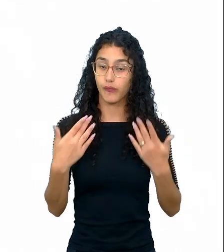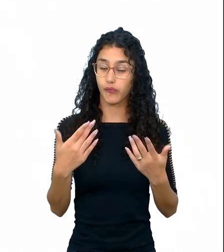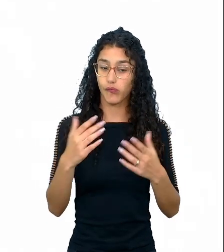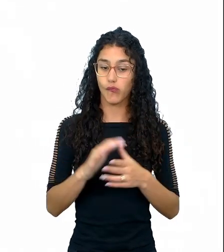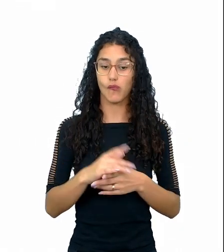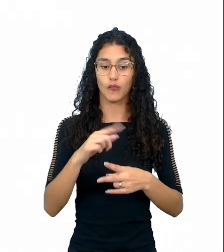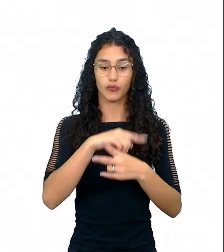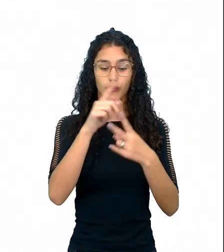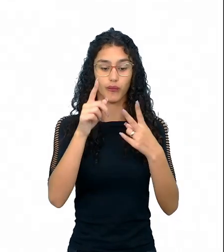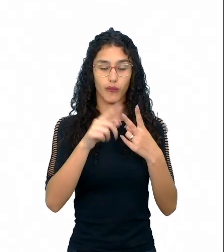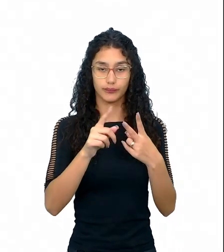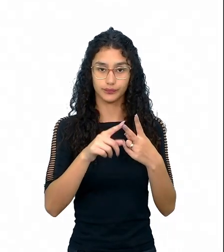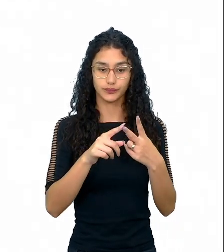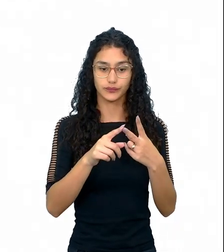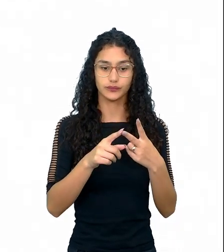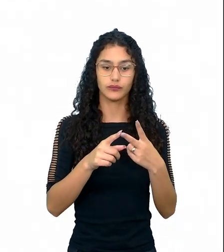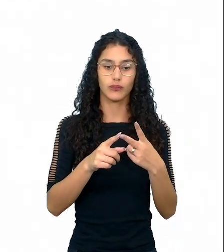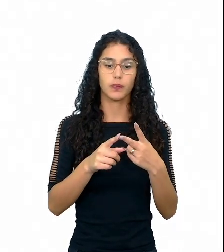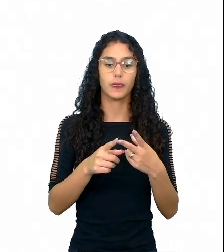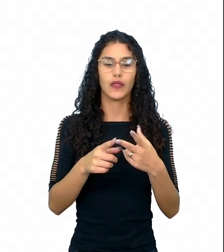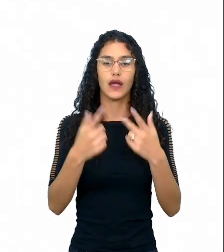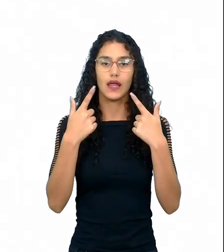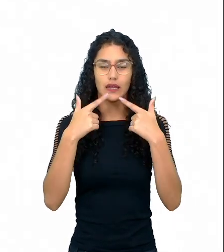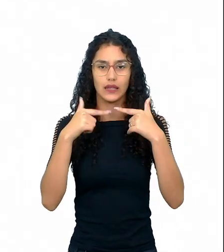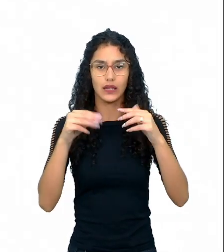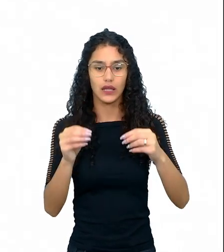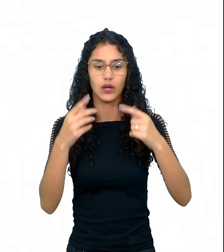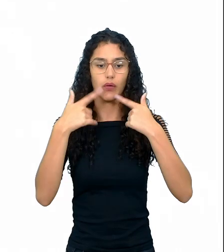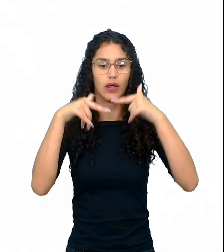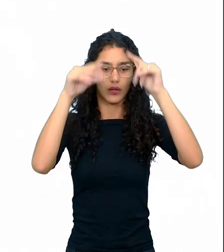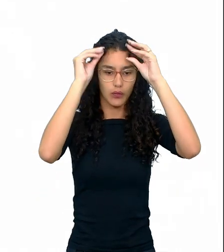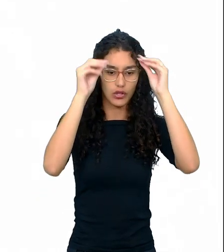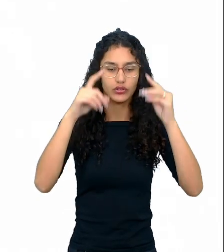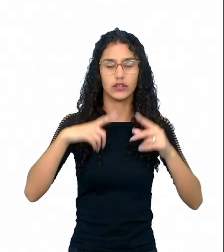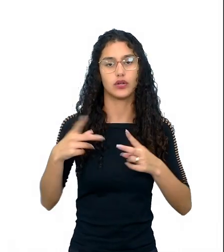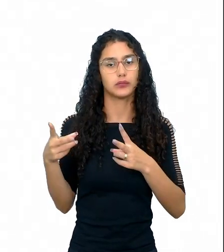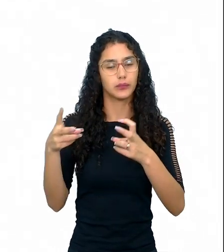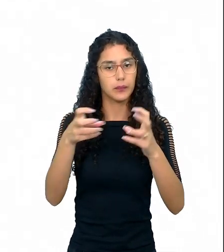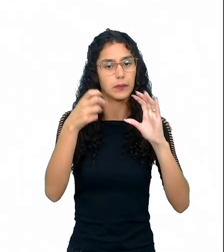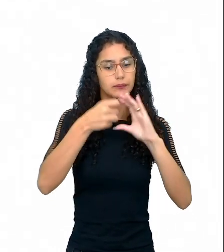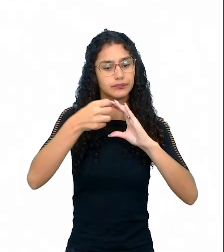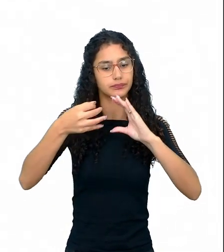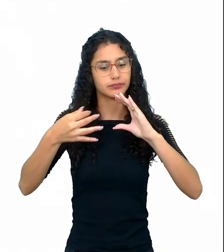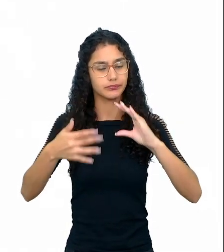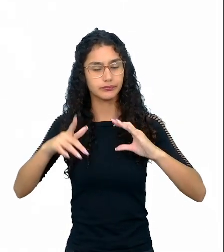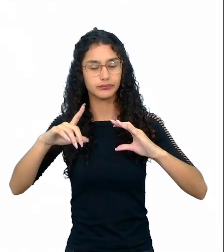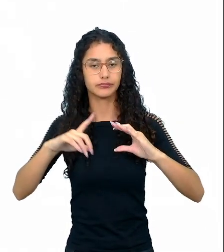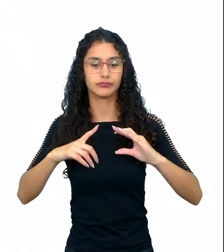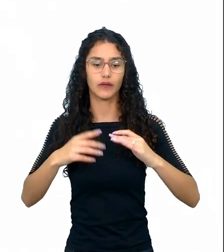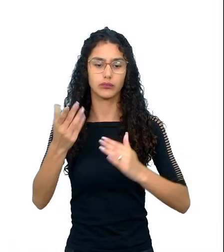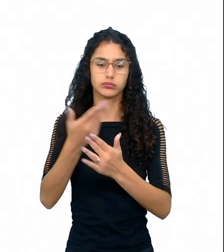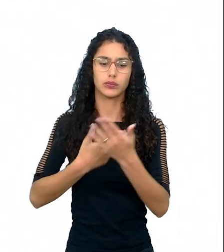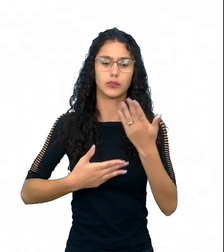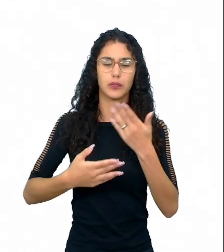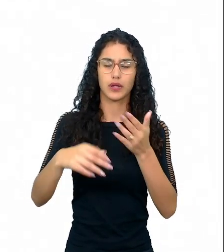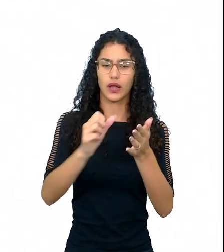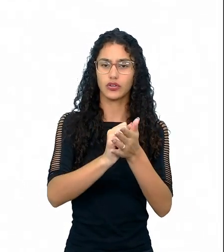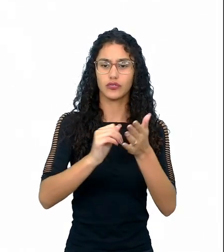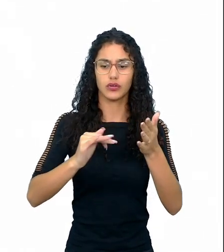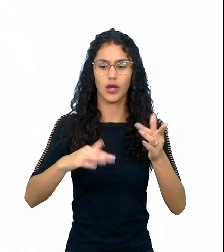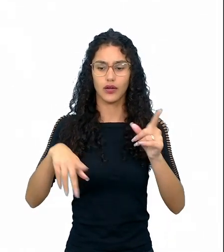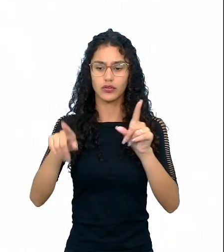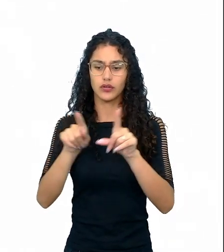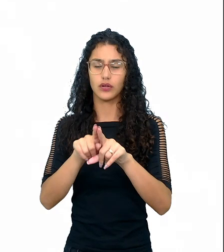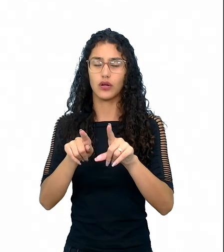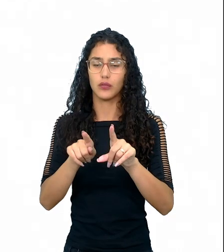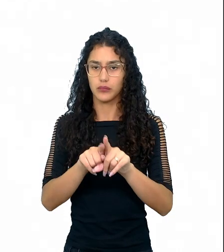segundo momento, que a linguagem, sob essa perspectiva, né, de interatividade e